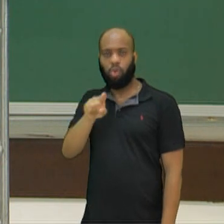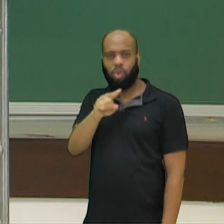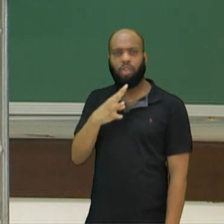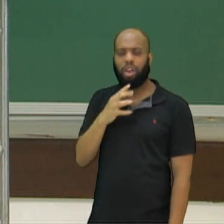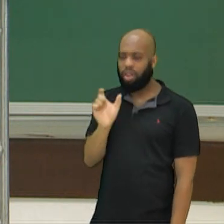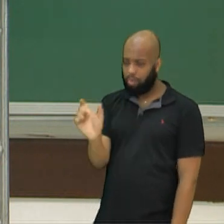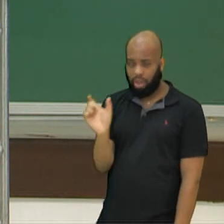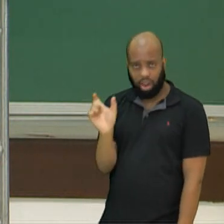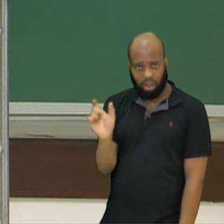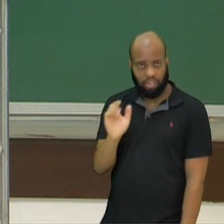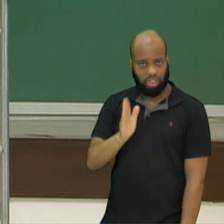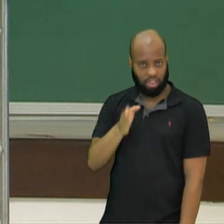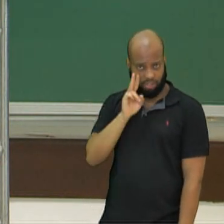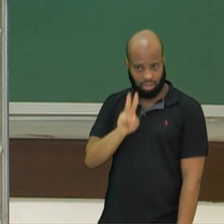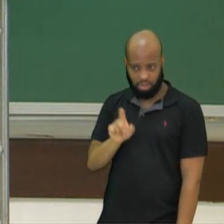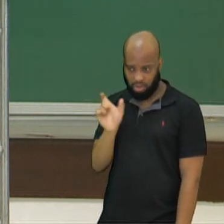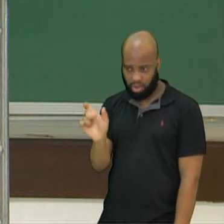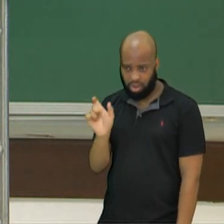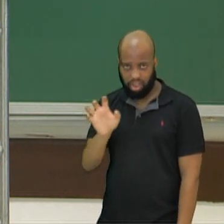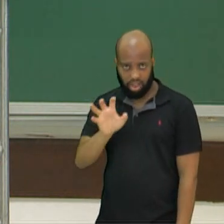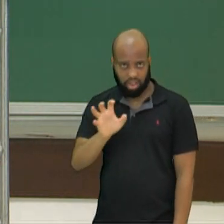Sim? Não?